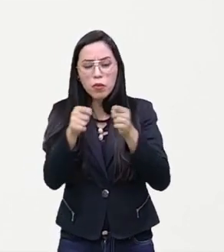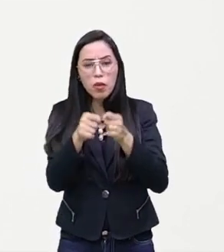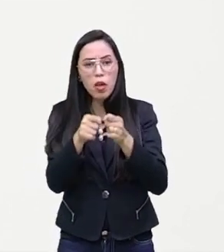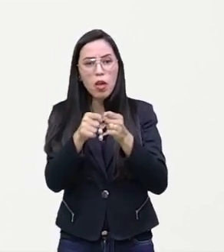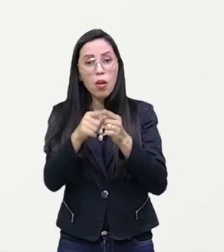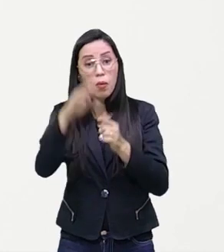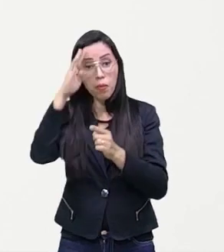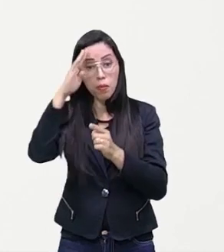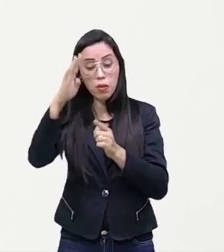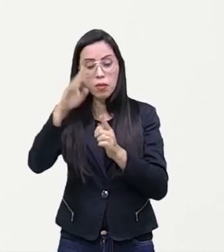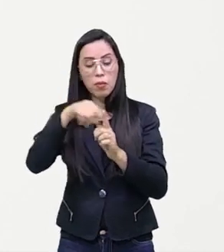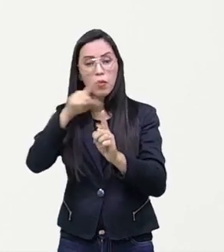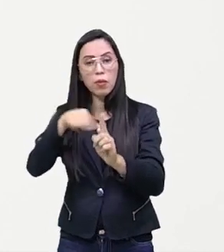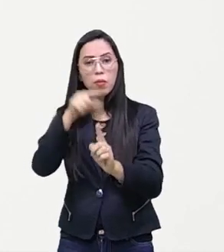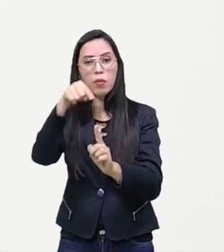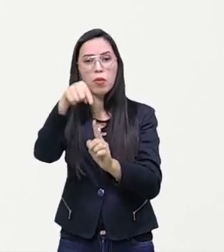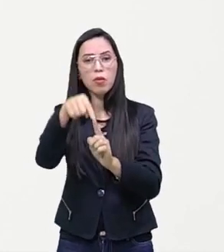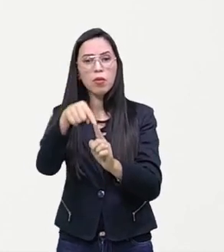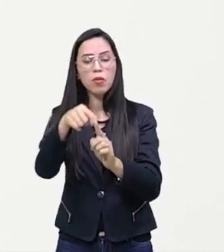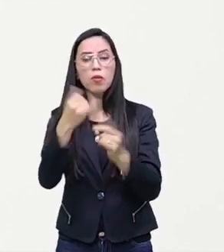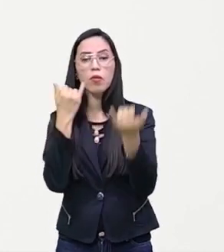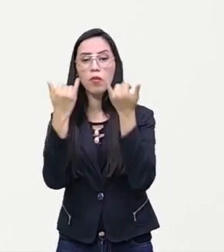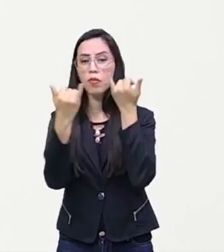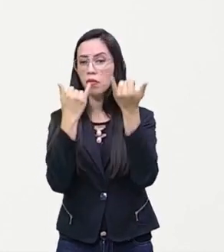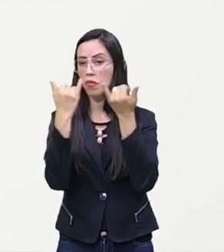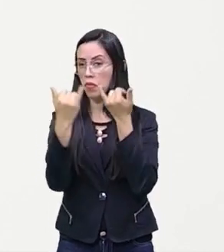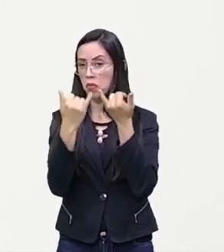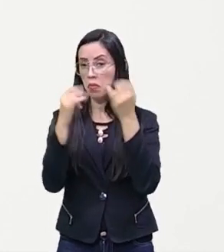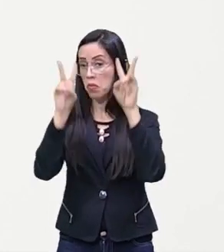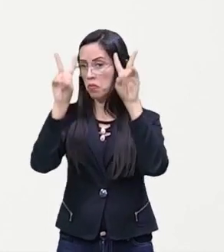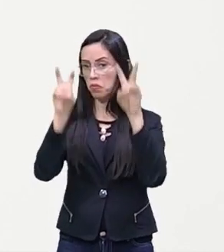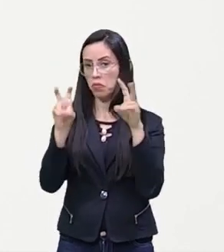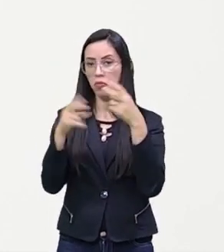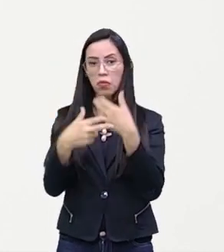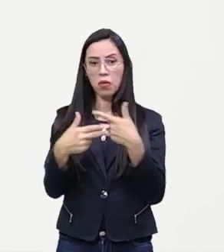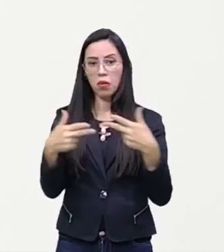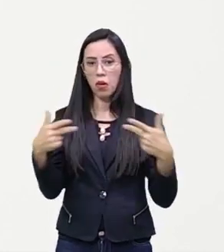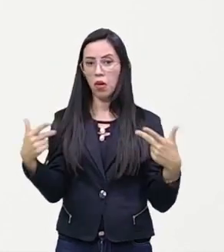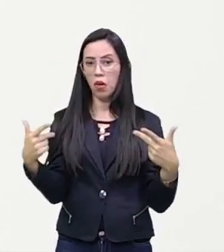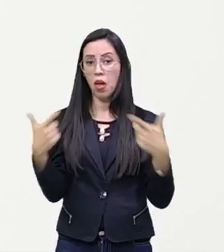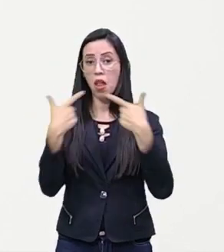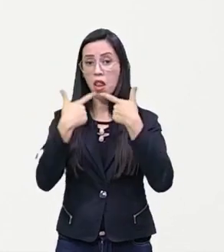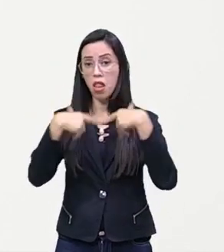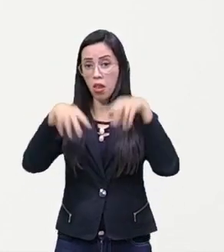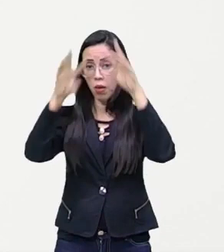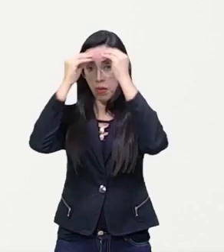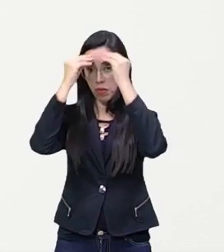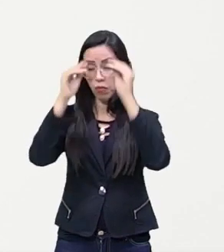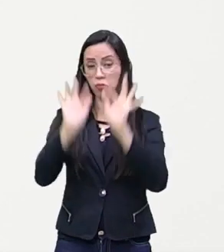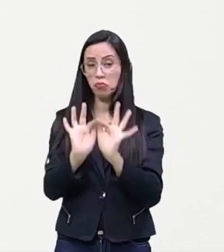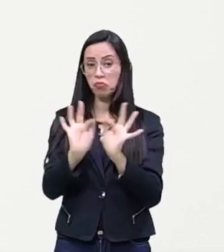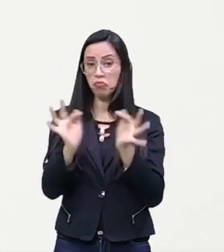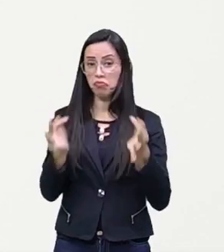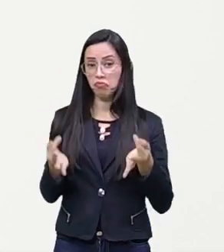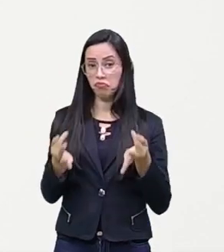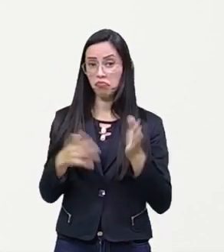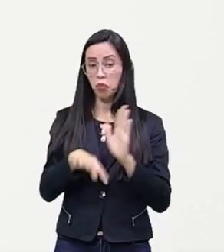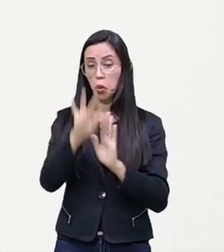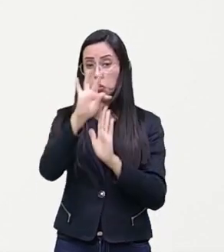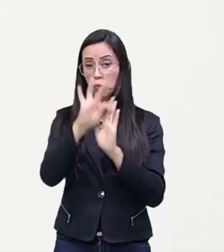função informar alguém sobre alguma coisa. A linguagem é simples e o texto costuma